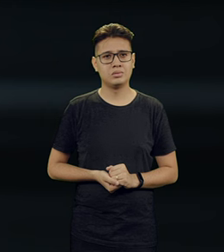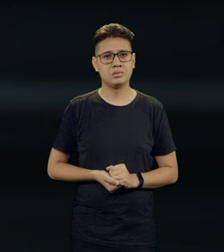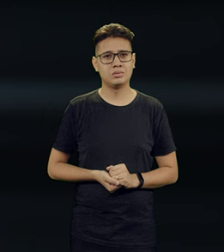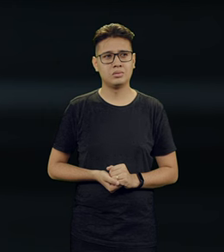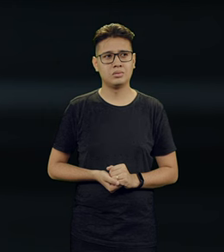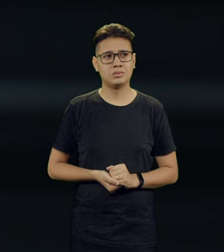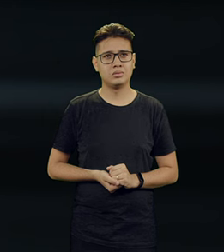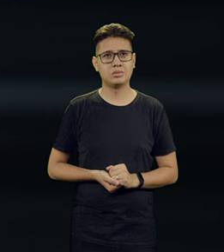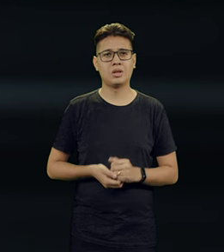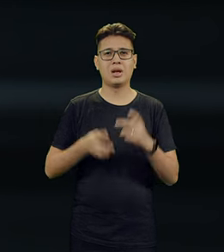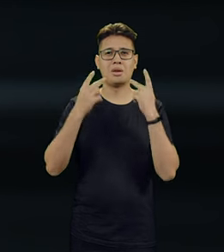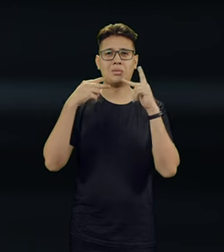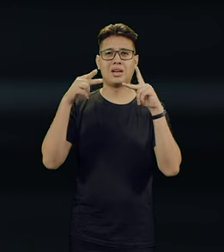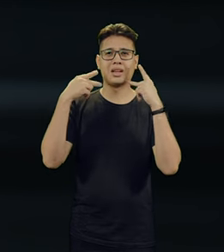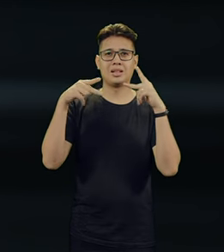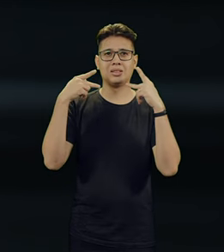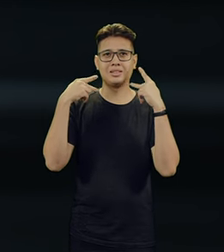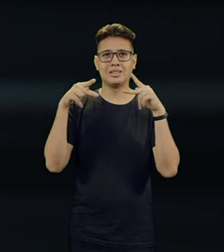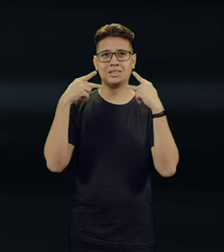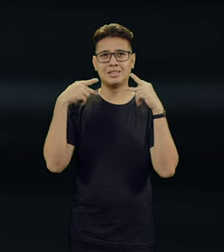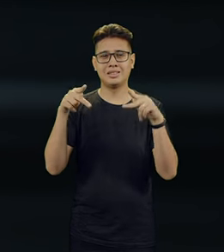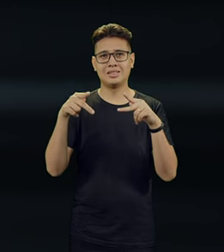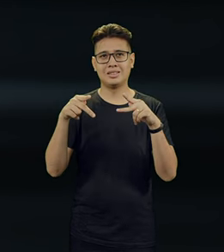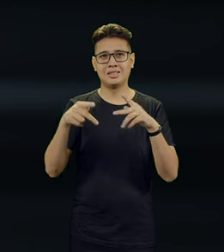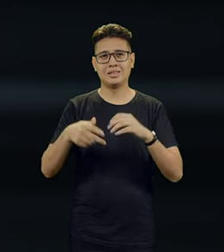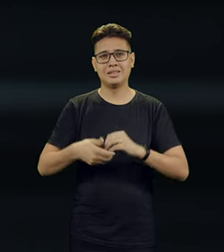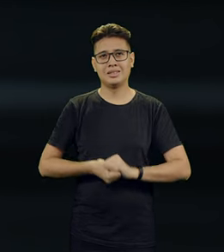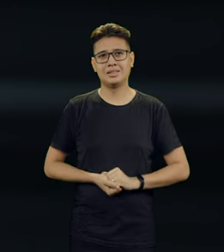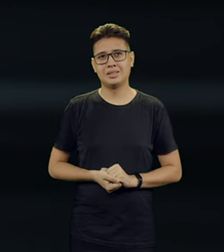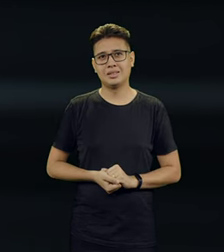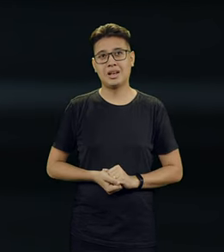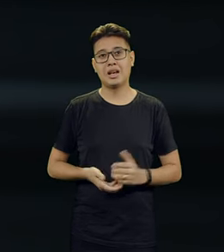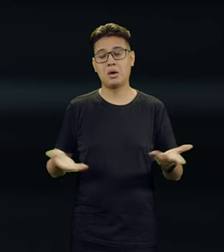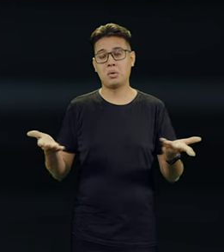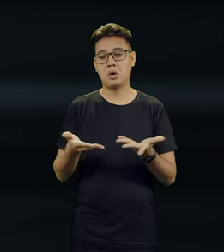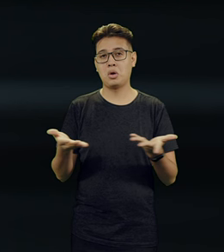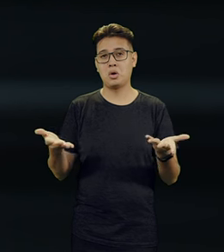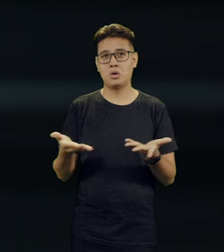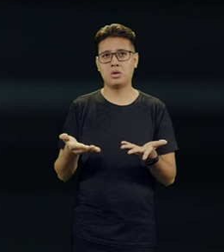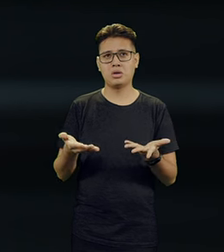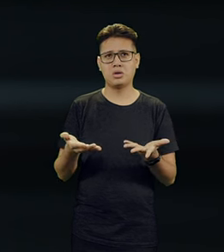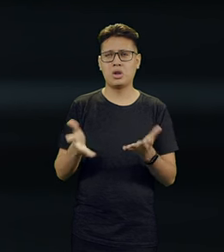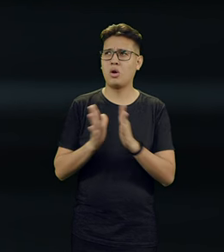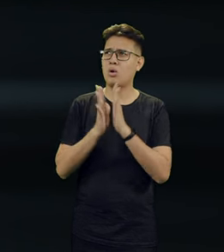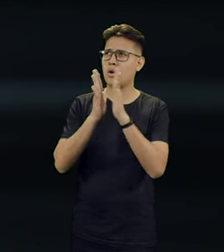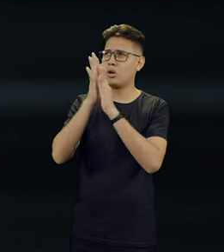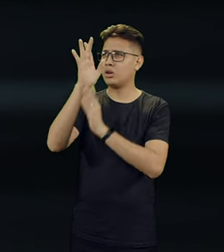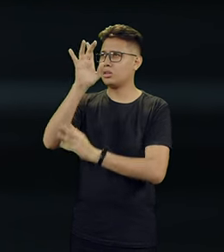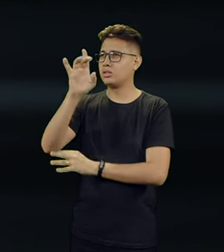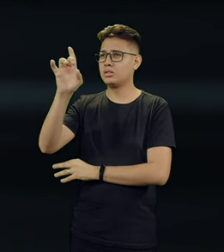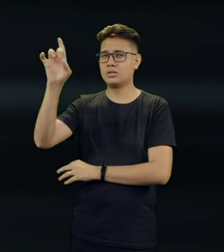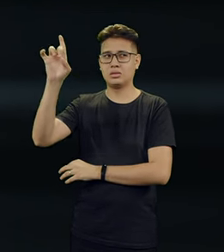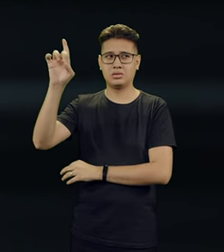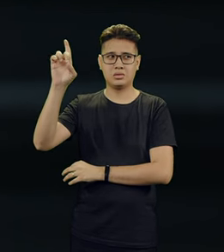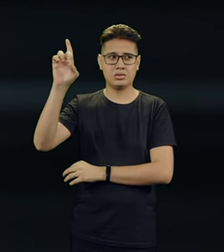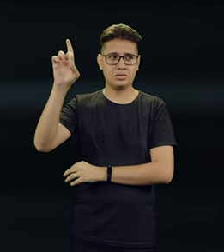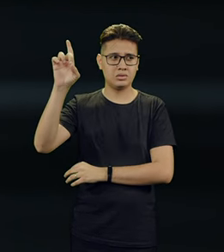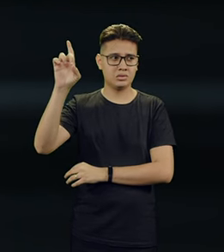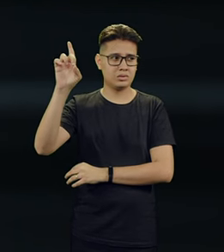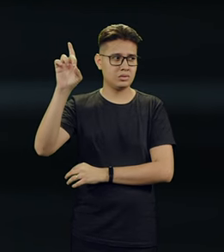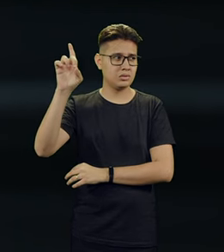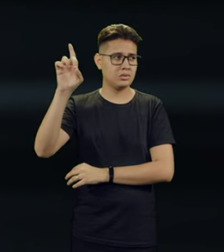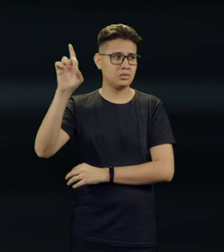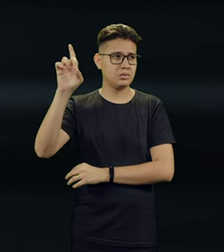Ao pregador, sai daí e ora ao seu Deus.